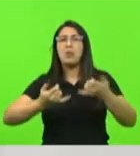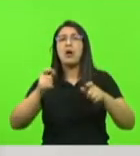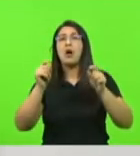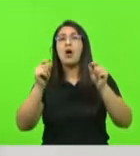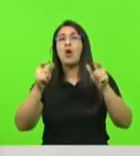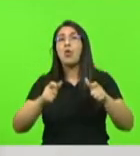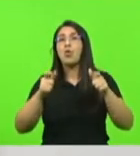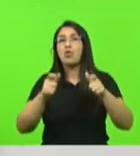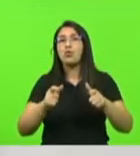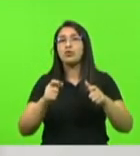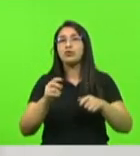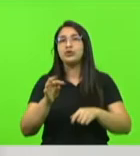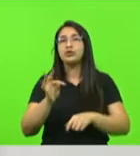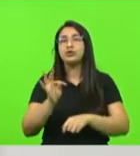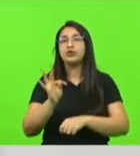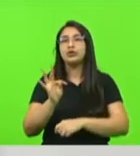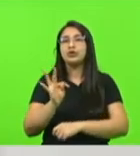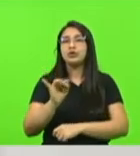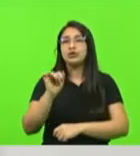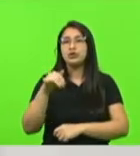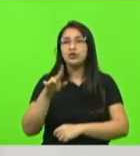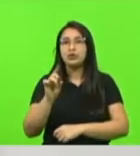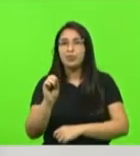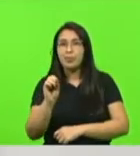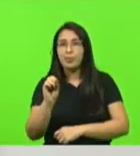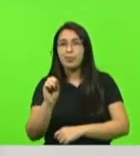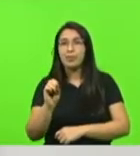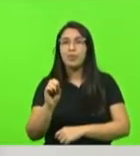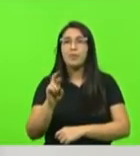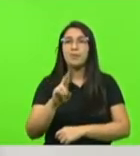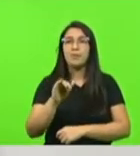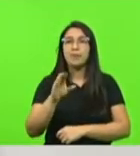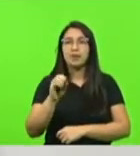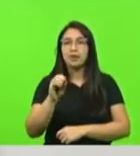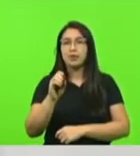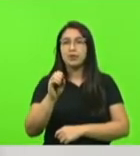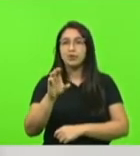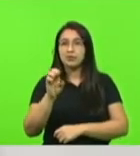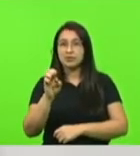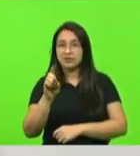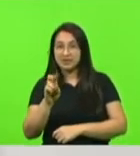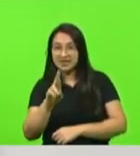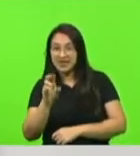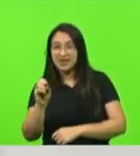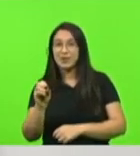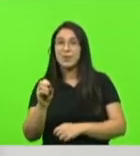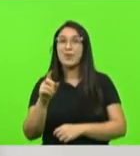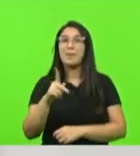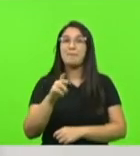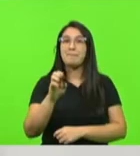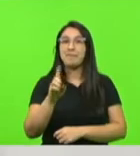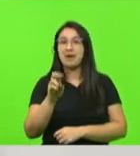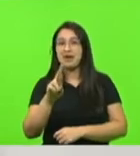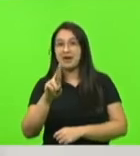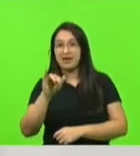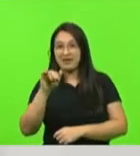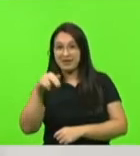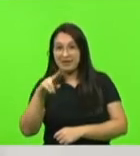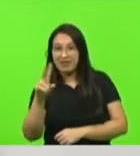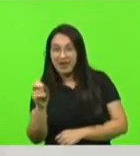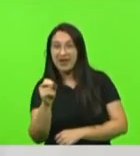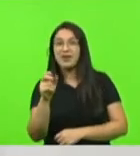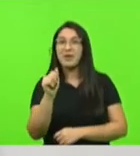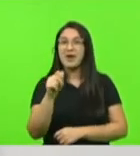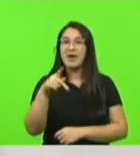Rio dos Cedros, de Rodeio, Benedito Novo, Doutor Pedrinho, Ascurra,